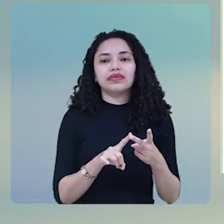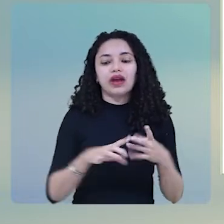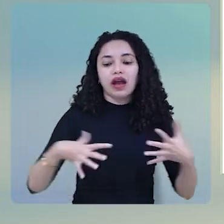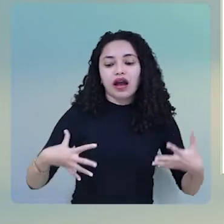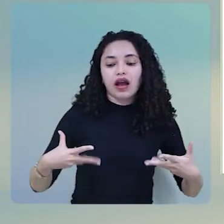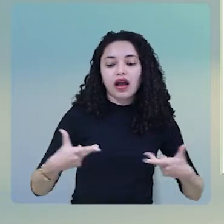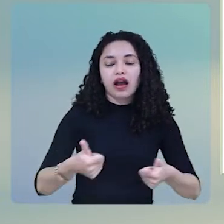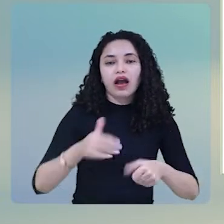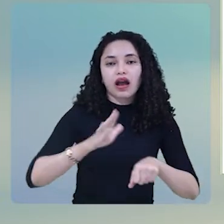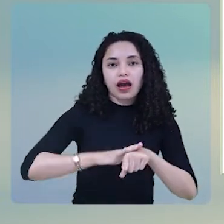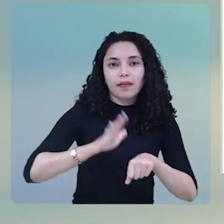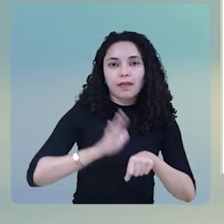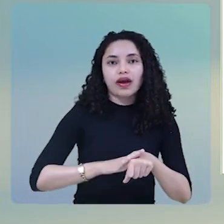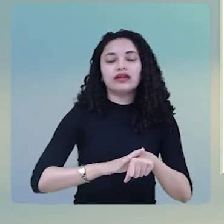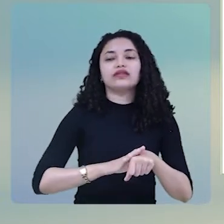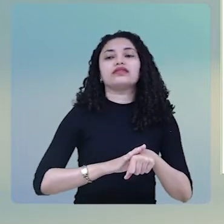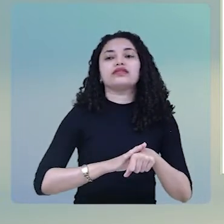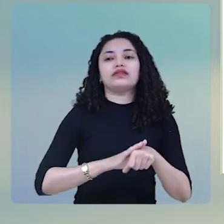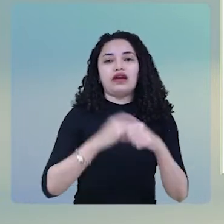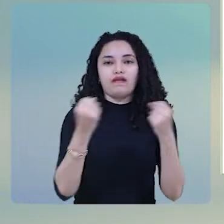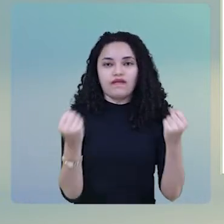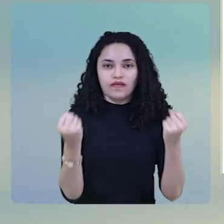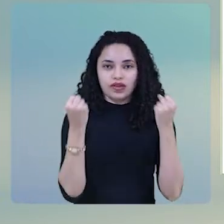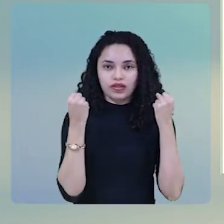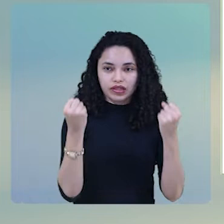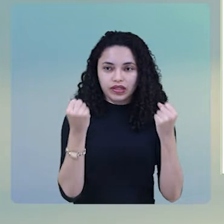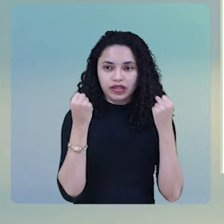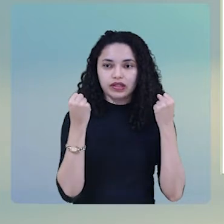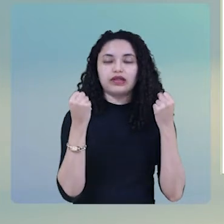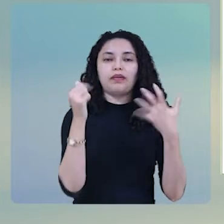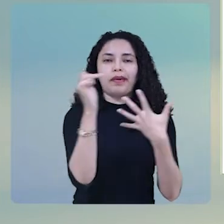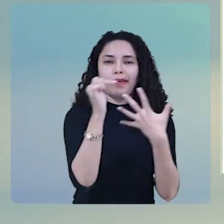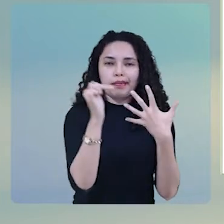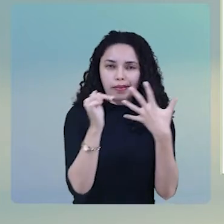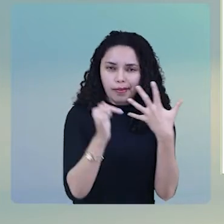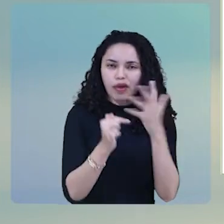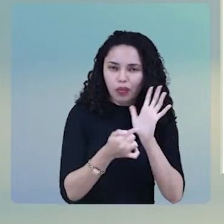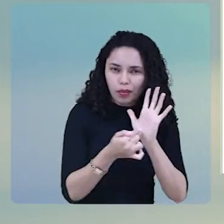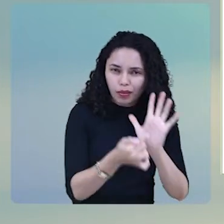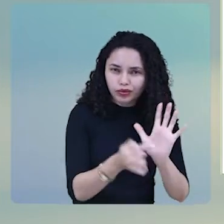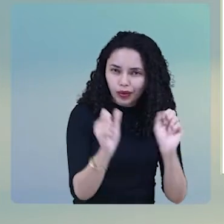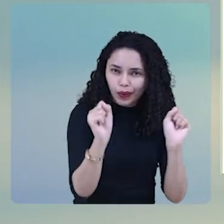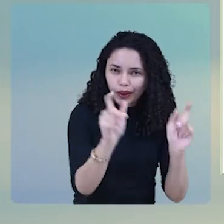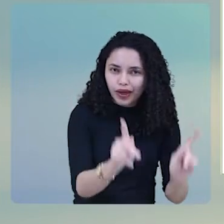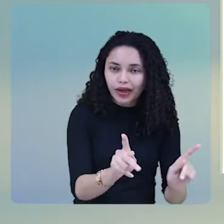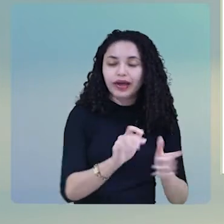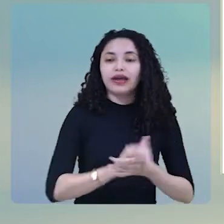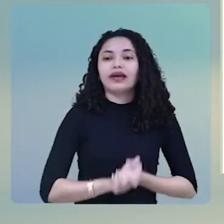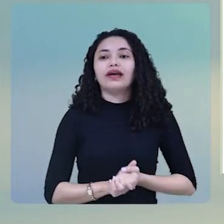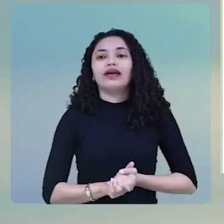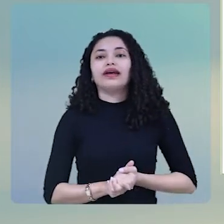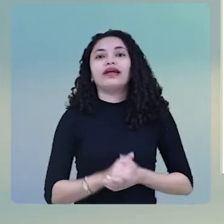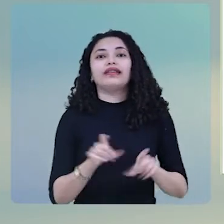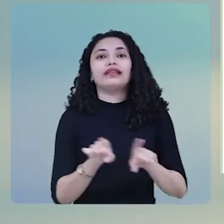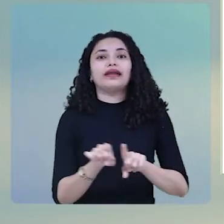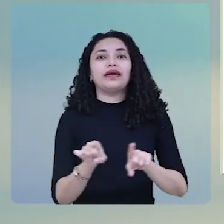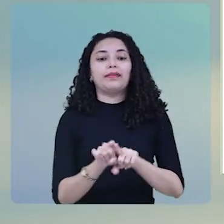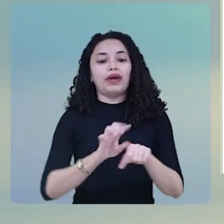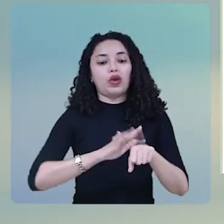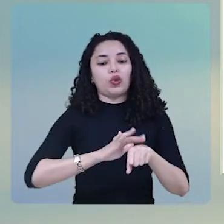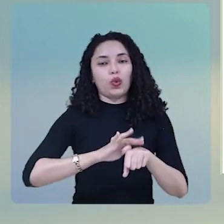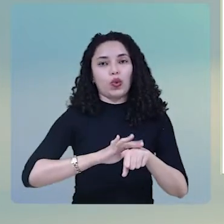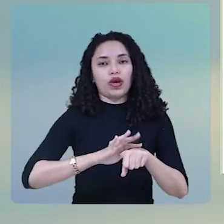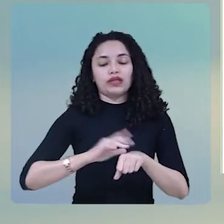Capacidades físicas, vamos entender o que são as capacidades físicas, quais são elas. Vamos entender o que são as doenças crônicas